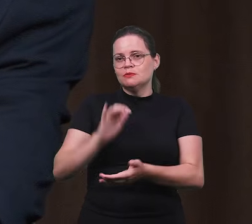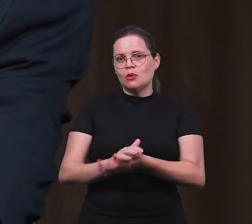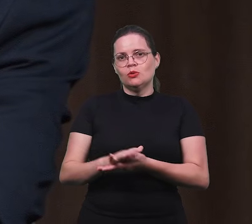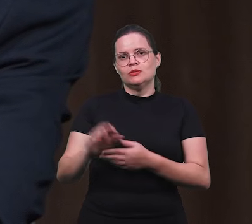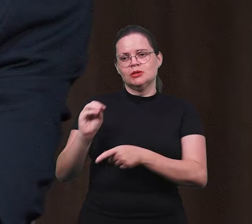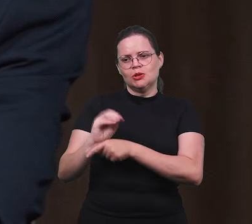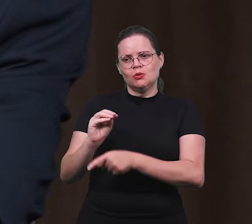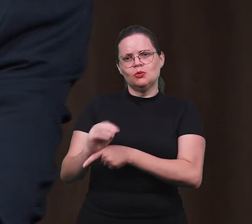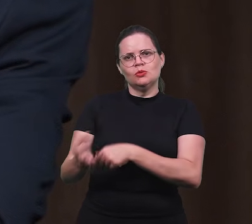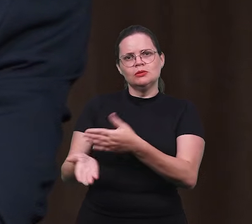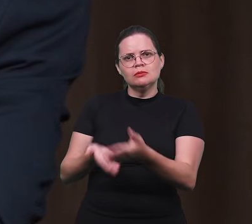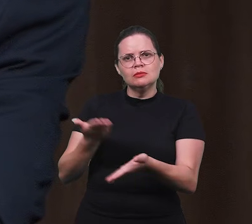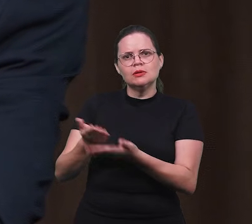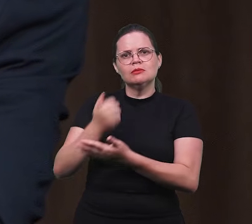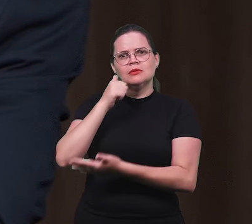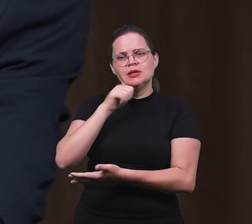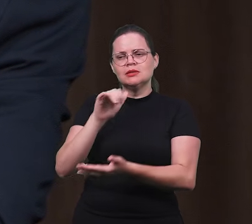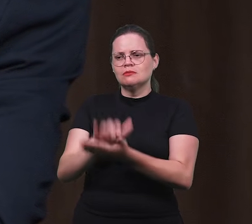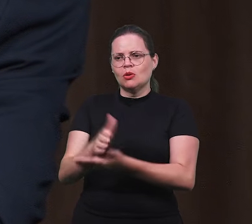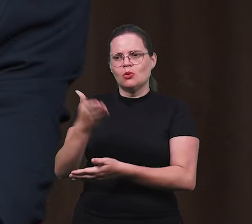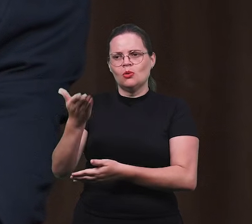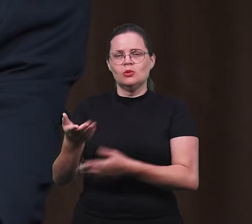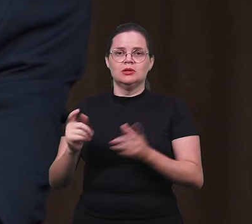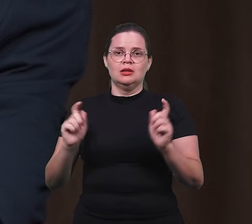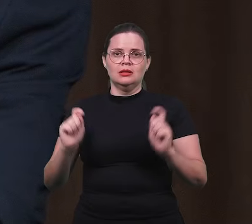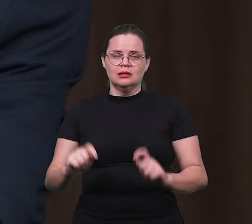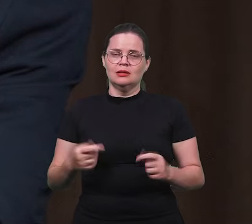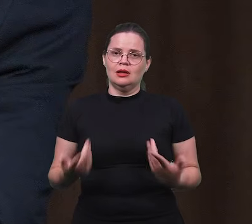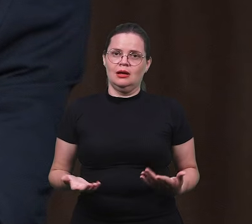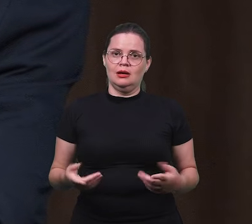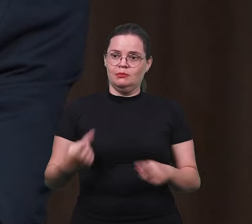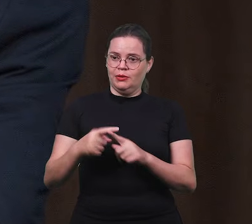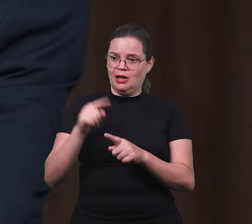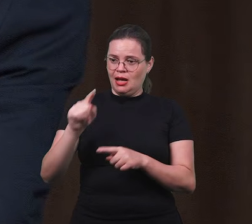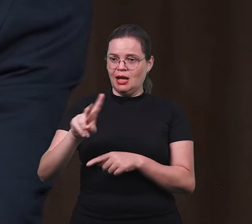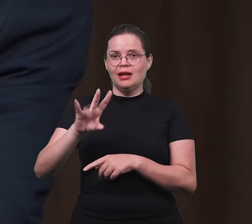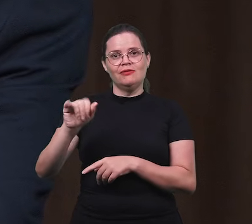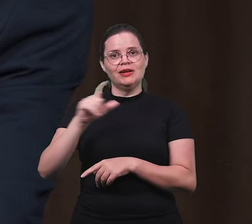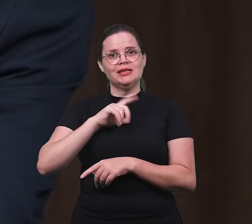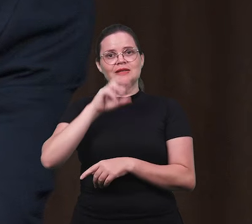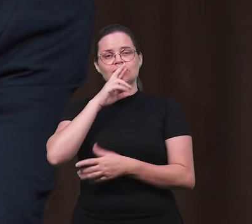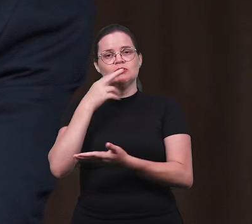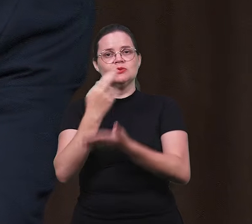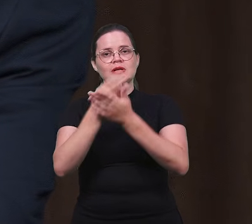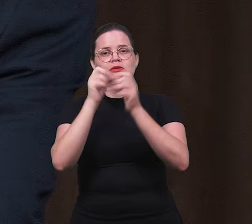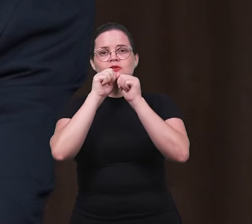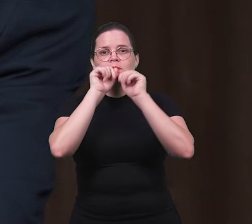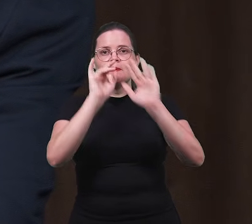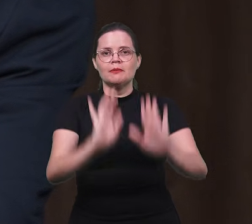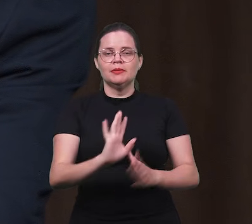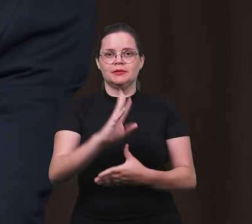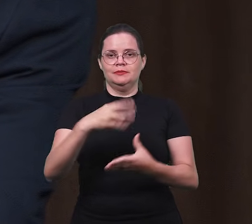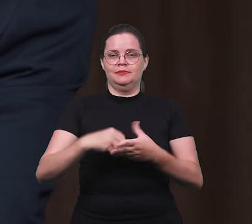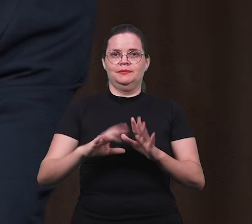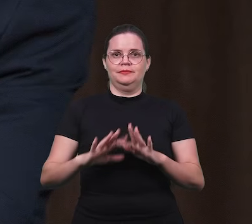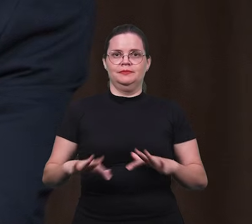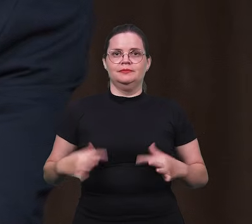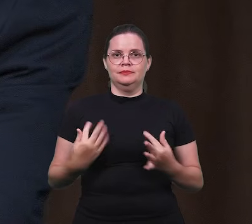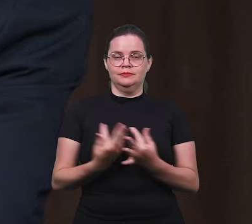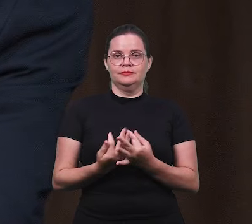dizer, que bênção quando a esposa é uma videira para a família dela, onde a família pode